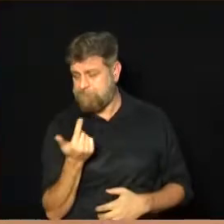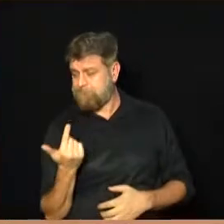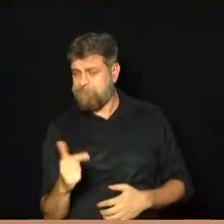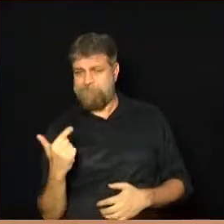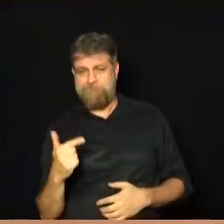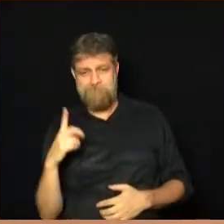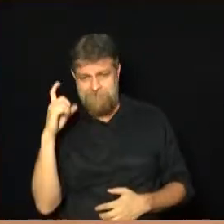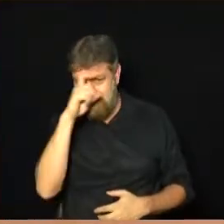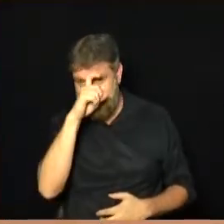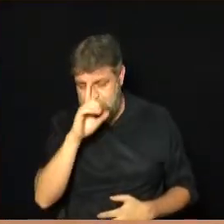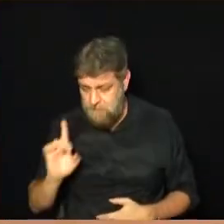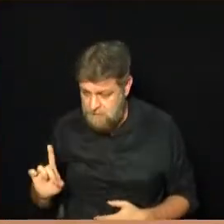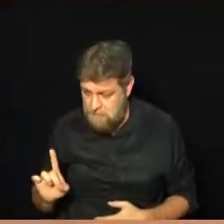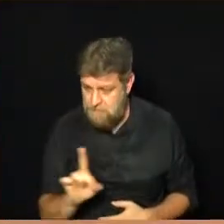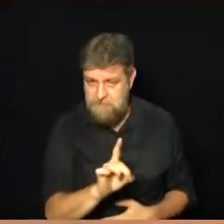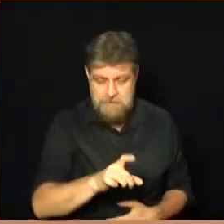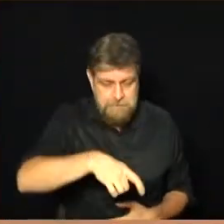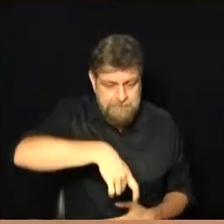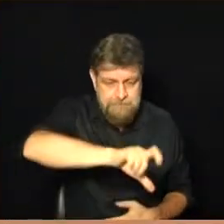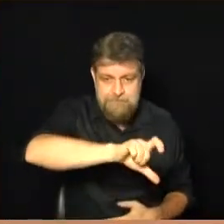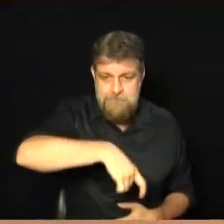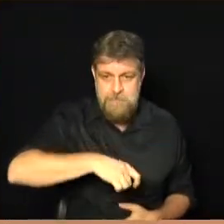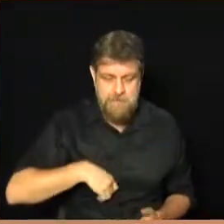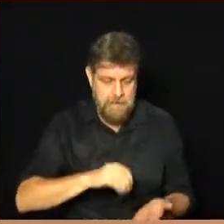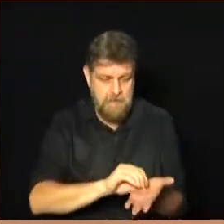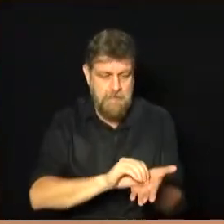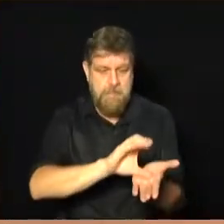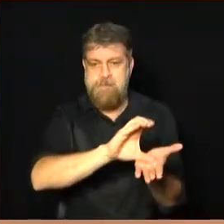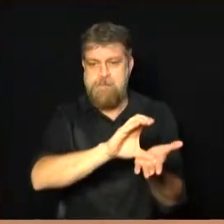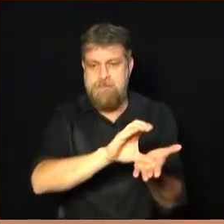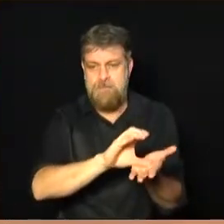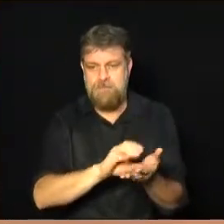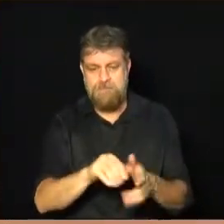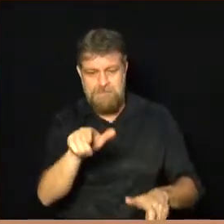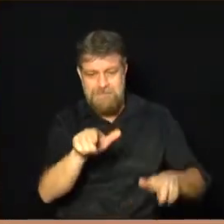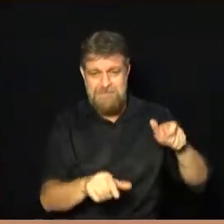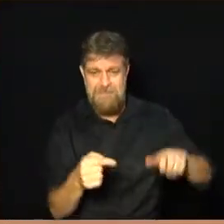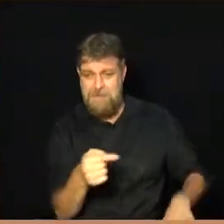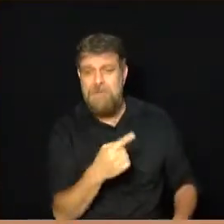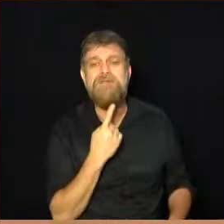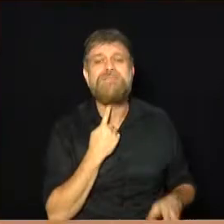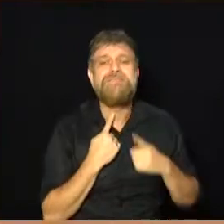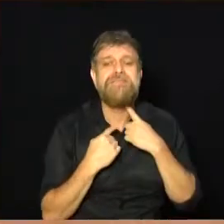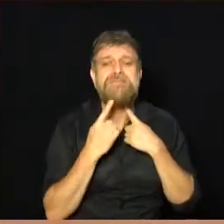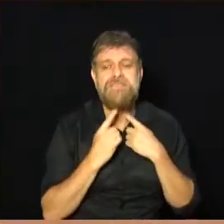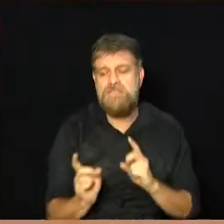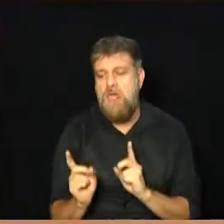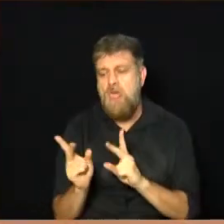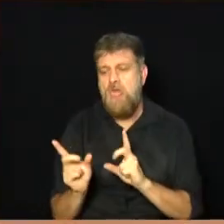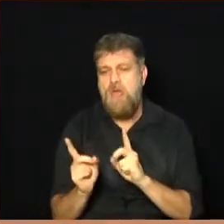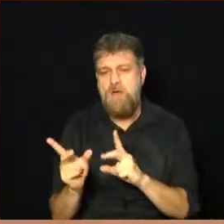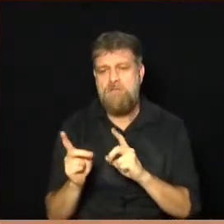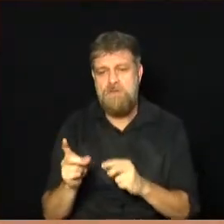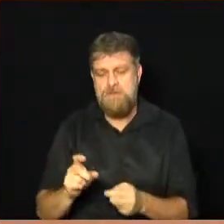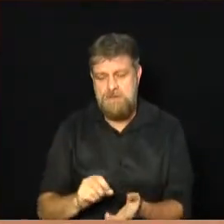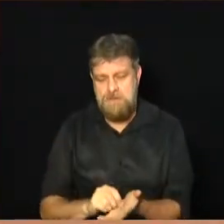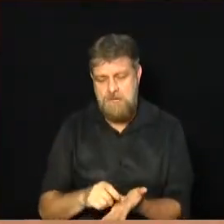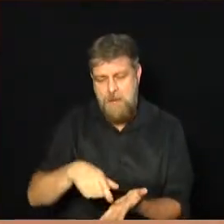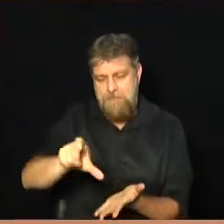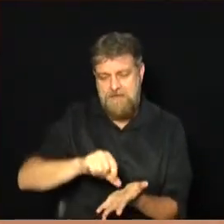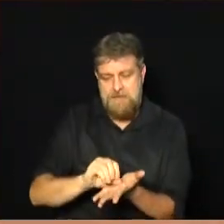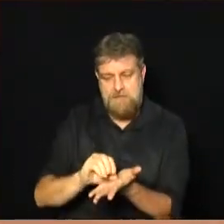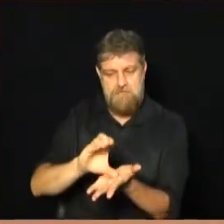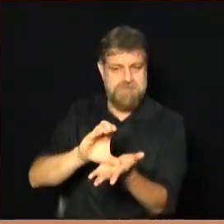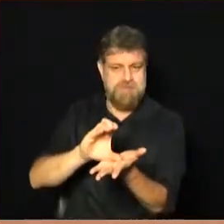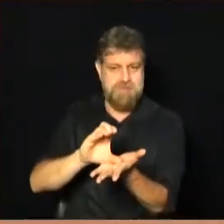difícil você ter conseguir cativar comerciantes para serem, né, pessoas que vendem a recarga do bilhete e tal.